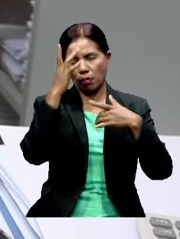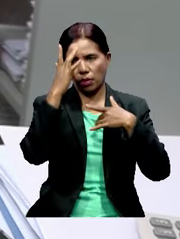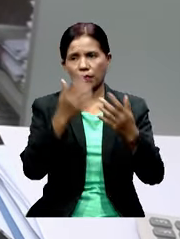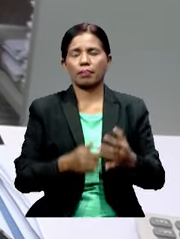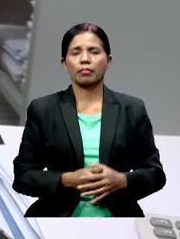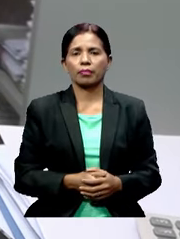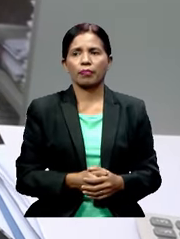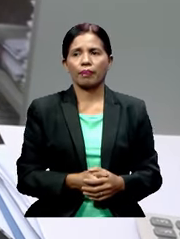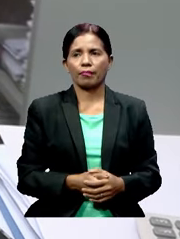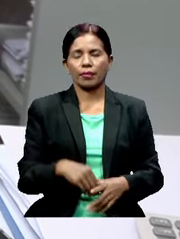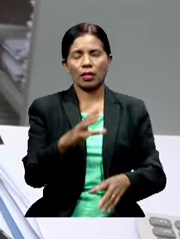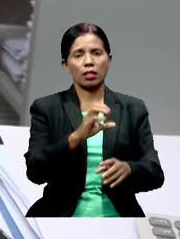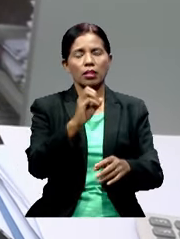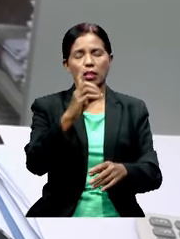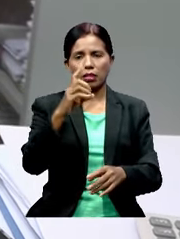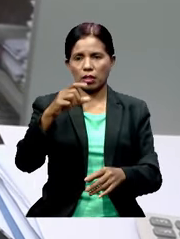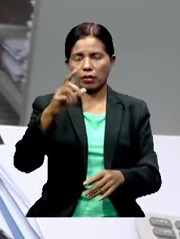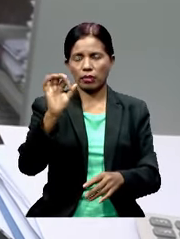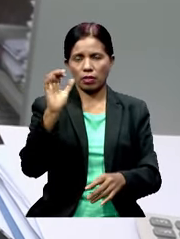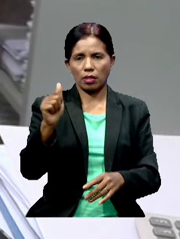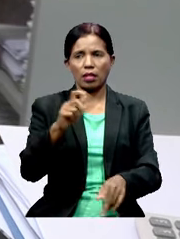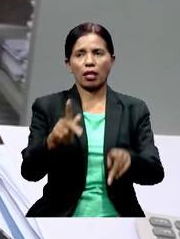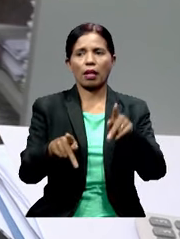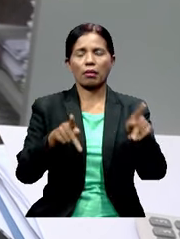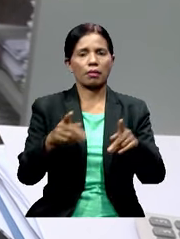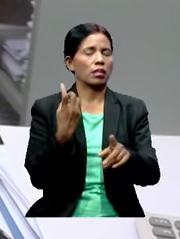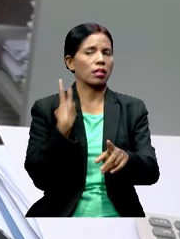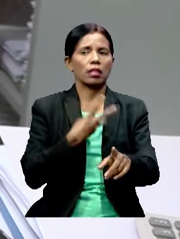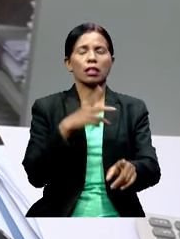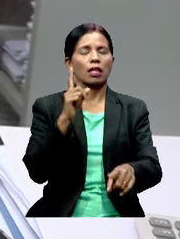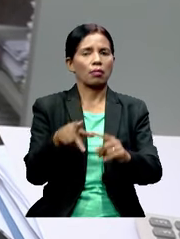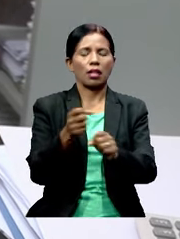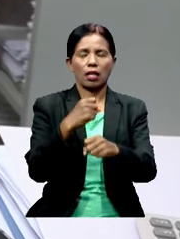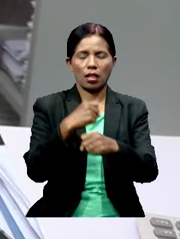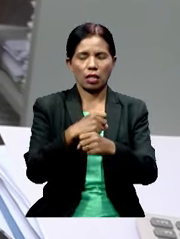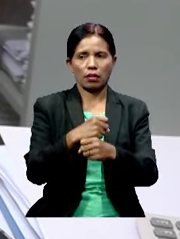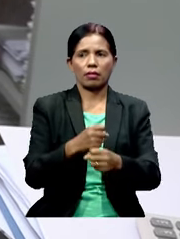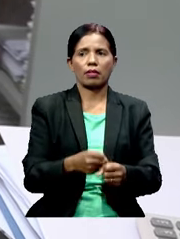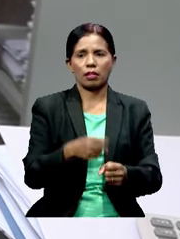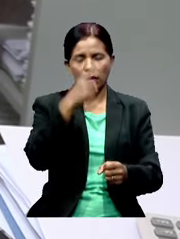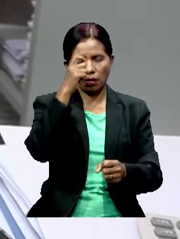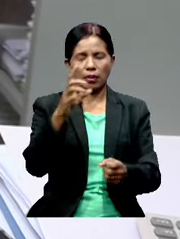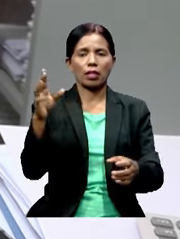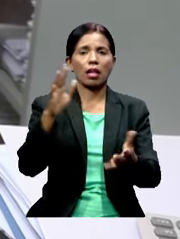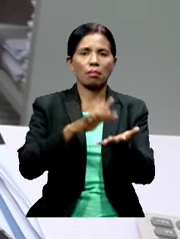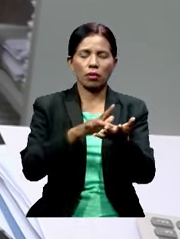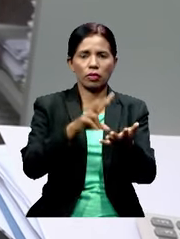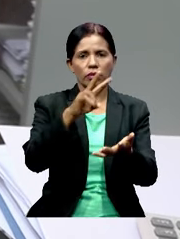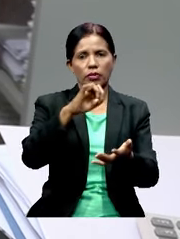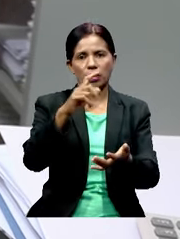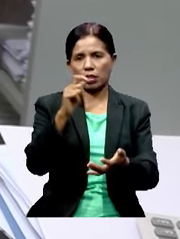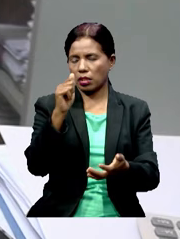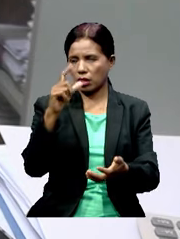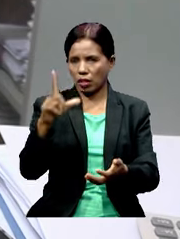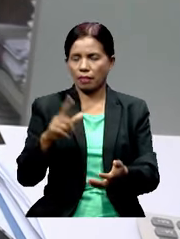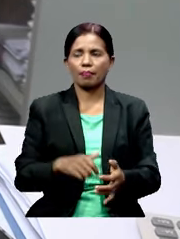diazepam. Diazepam é aquela iha, o paciente mais que já, e talvez ele halou o atira para o paciente. Né? E é também vital, né? É o